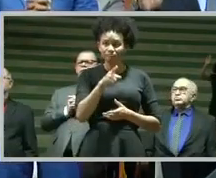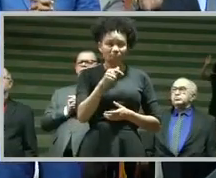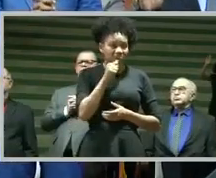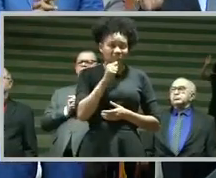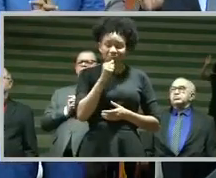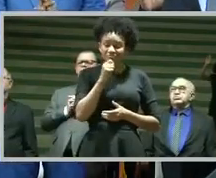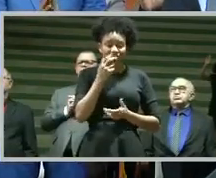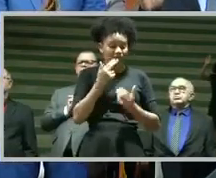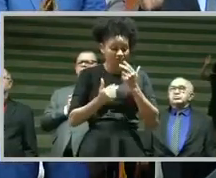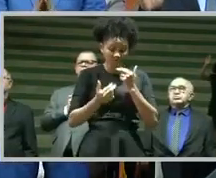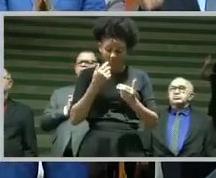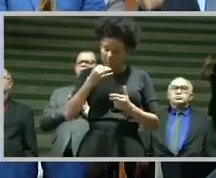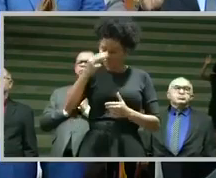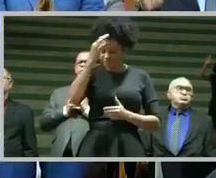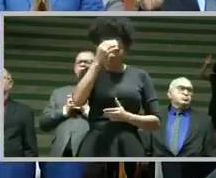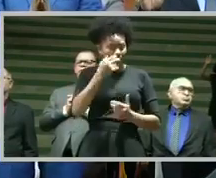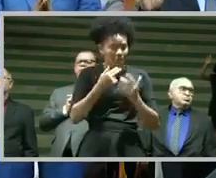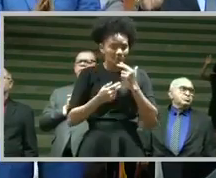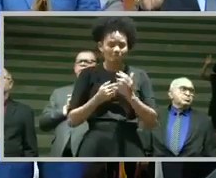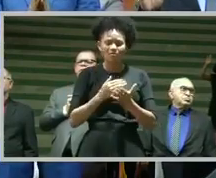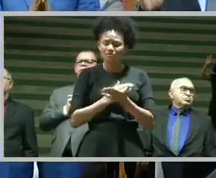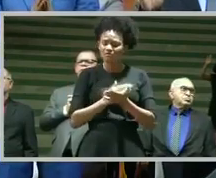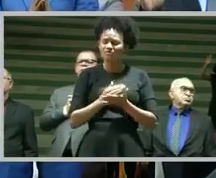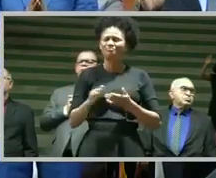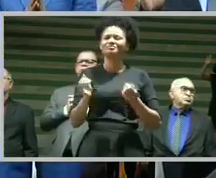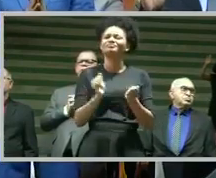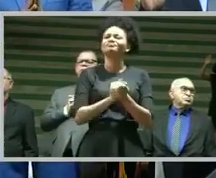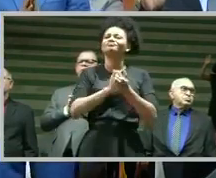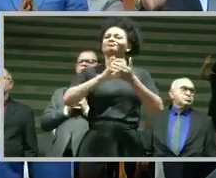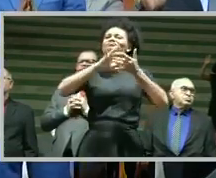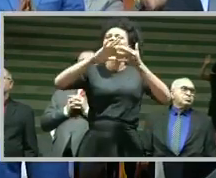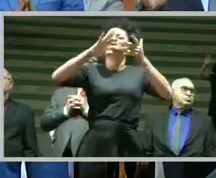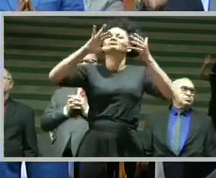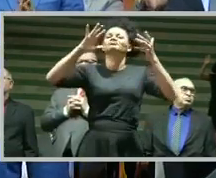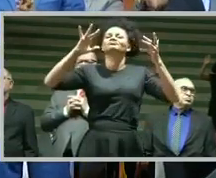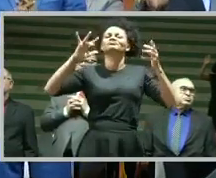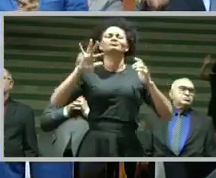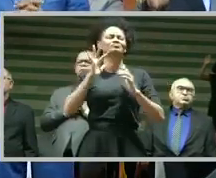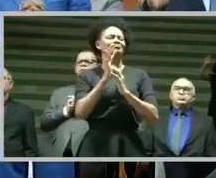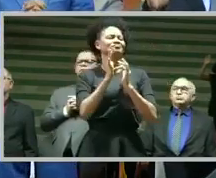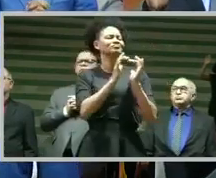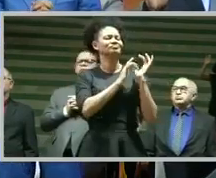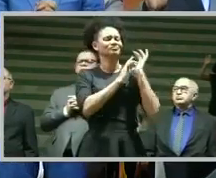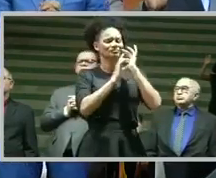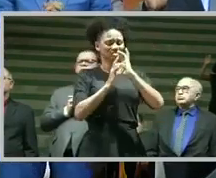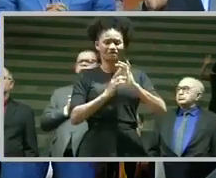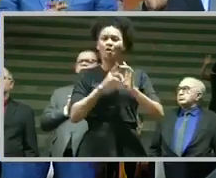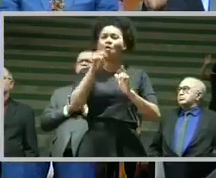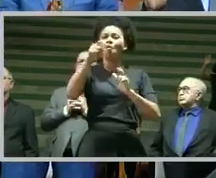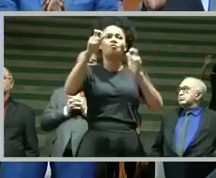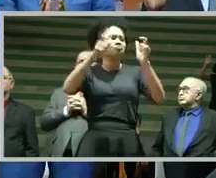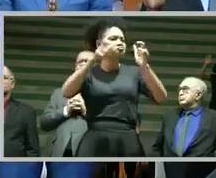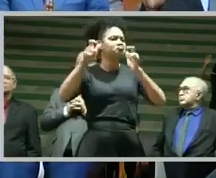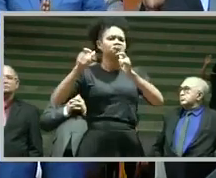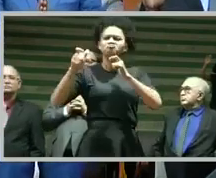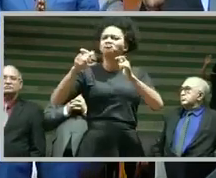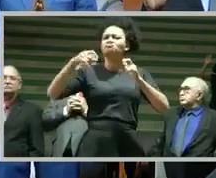é batizado com o Espírito Santo, comece a dar glória. Jesus te batiza aí onde você